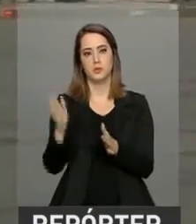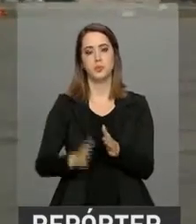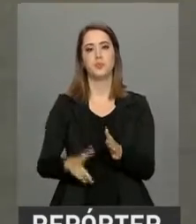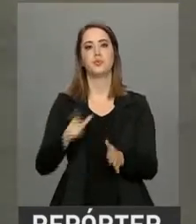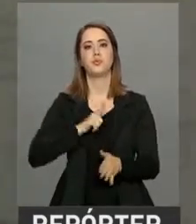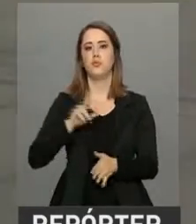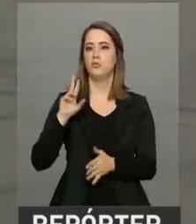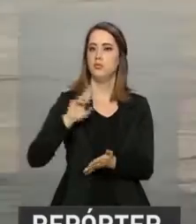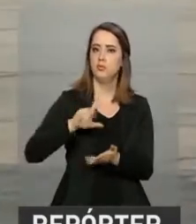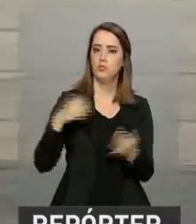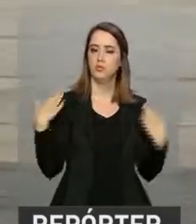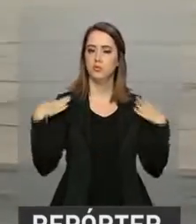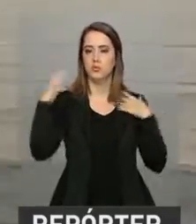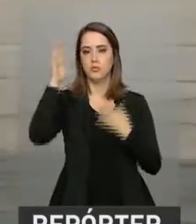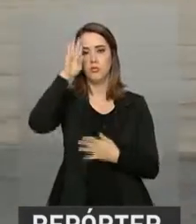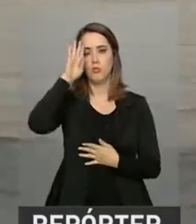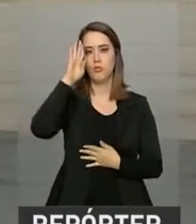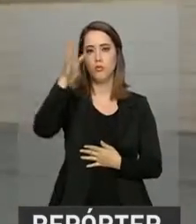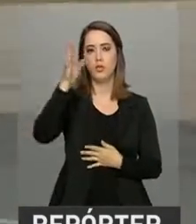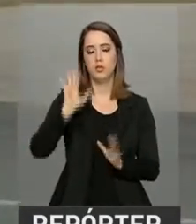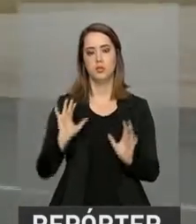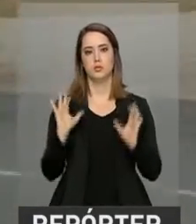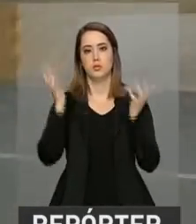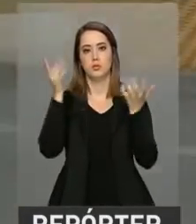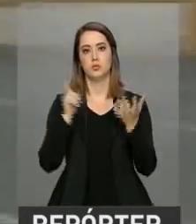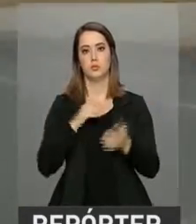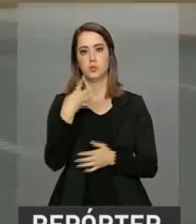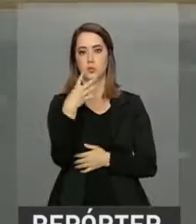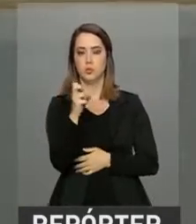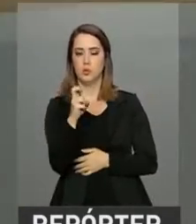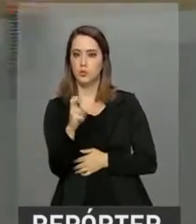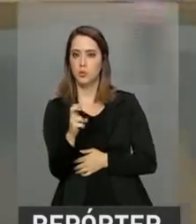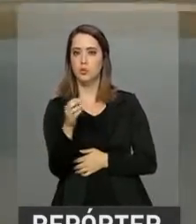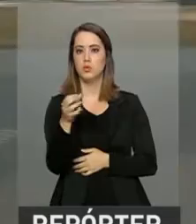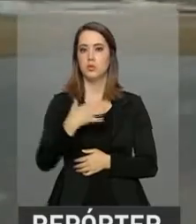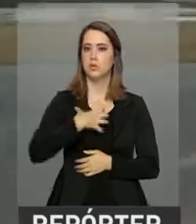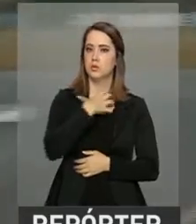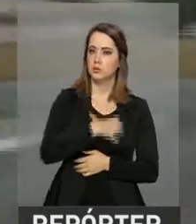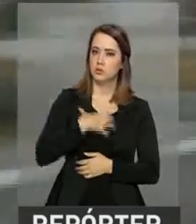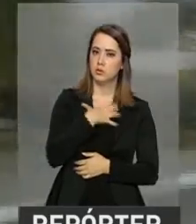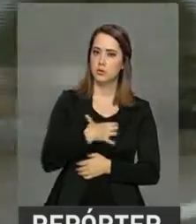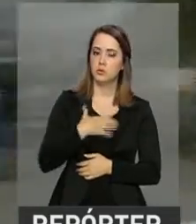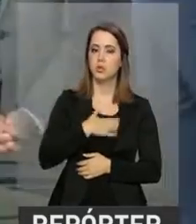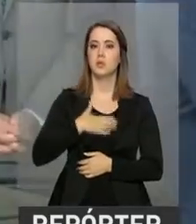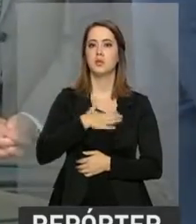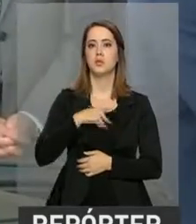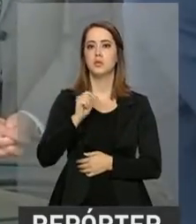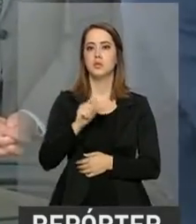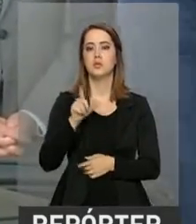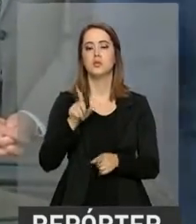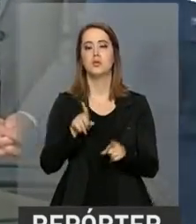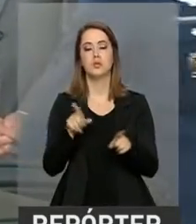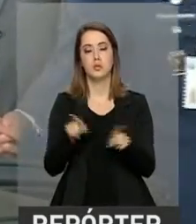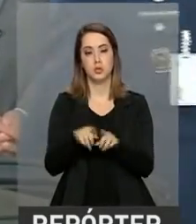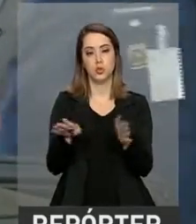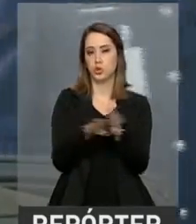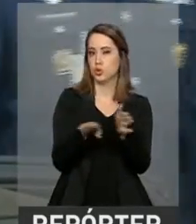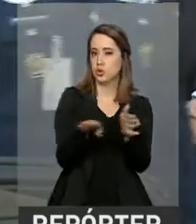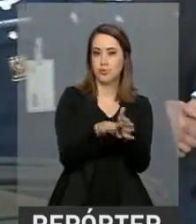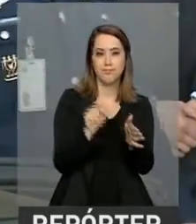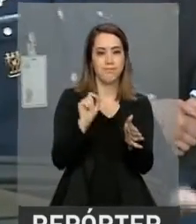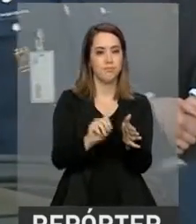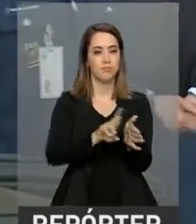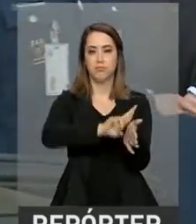fazer o cerimonial nos dias 4 e 5 de agosto considerados o pico da chegada de autoridades